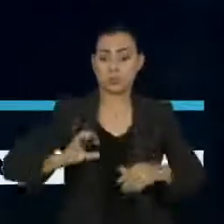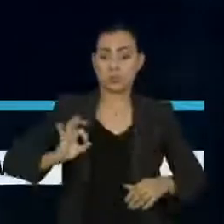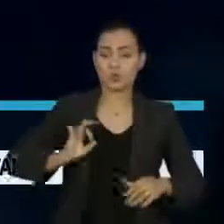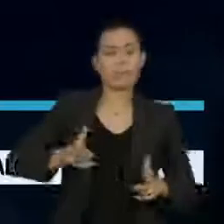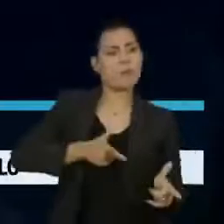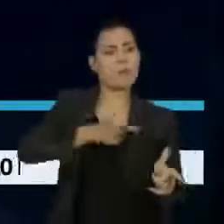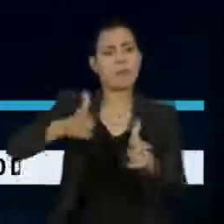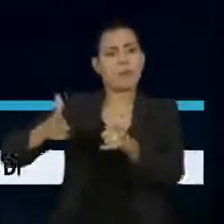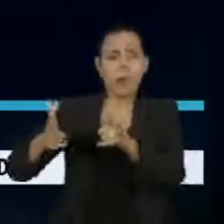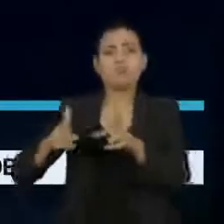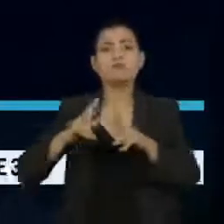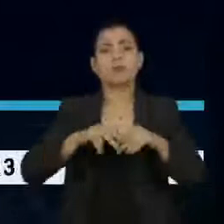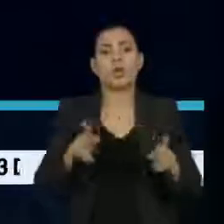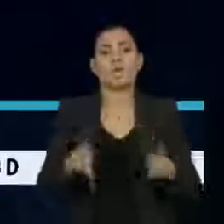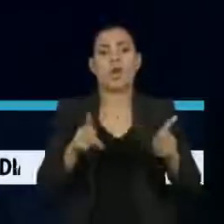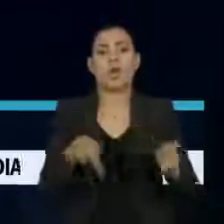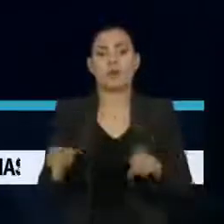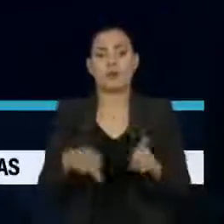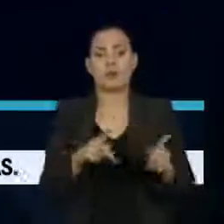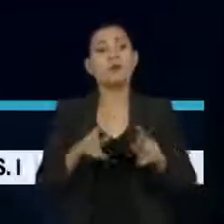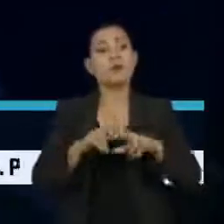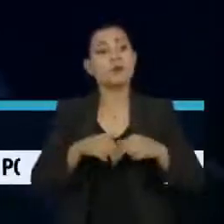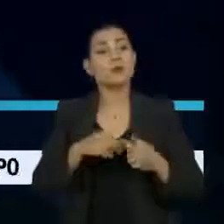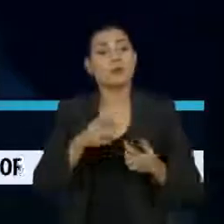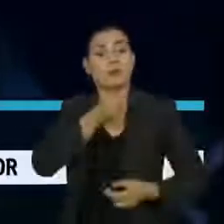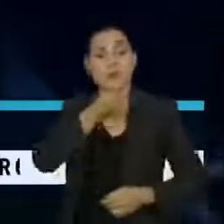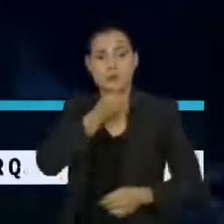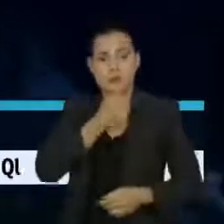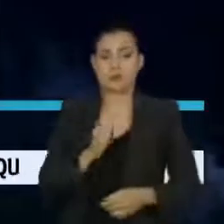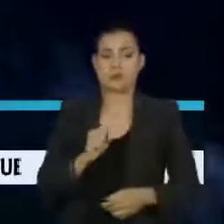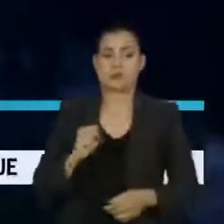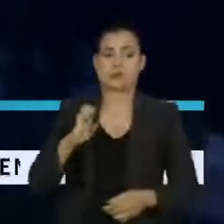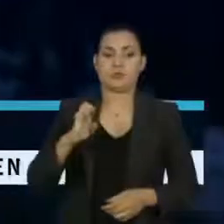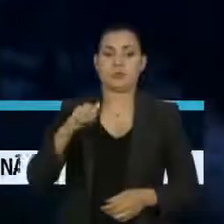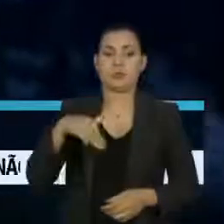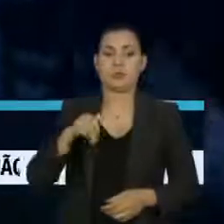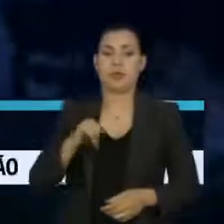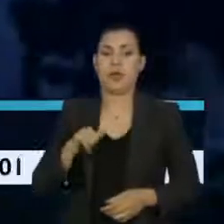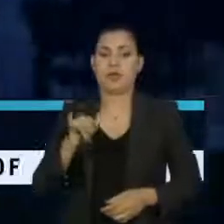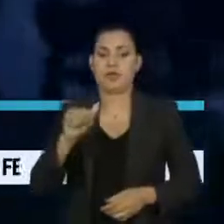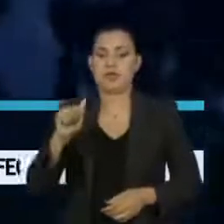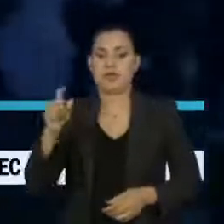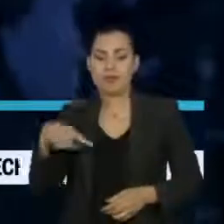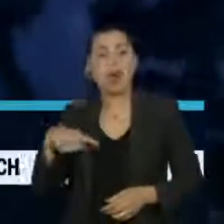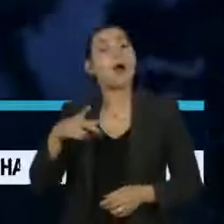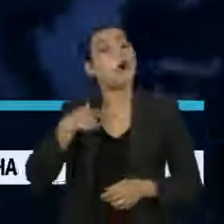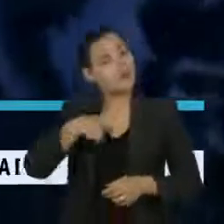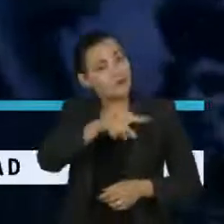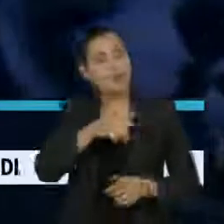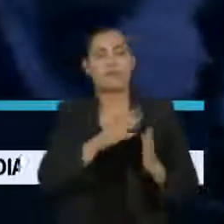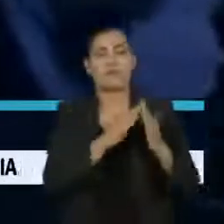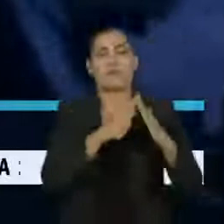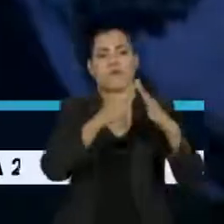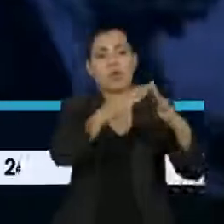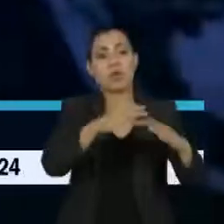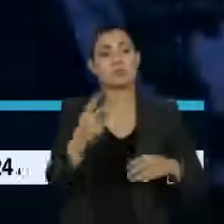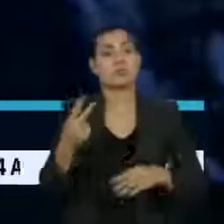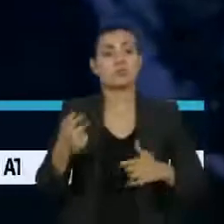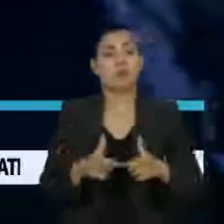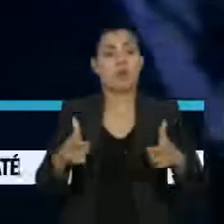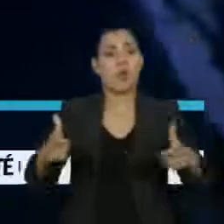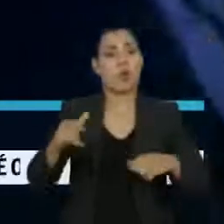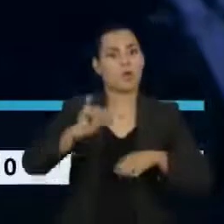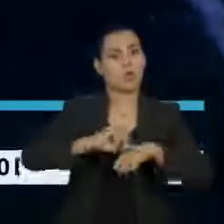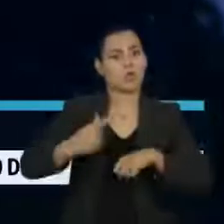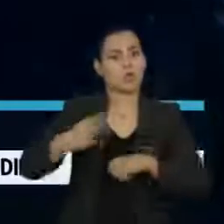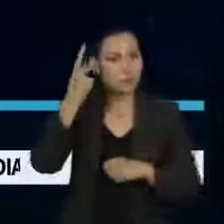em um baile funk. A repórter Semaia Oliveira, do coletivo Nós Mulheres, esteve na favela, que é a segunda maior da capital, e